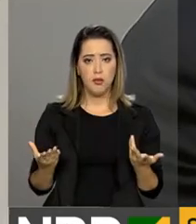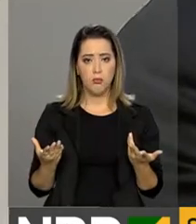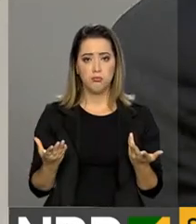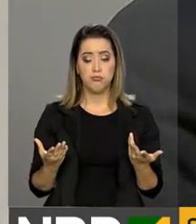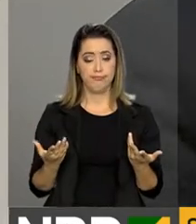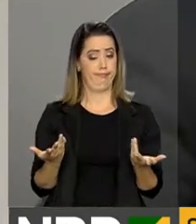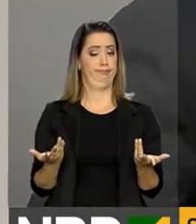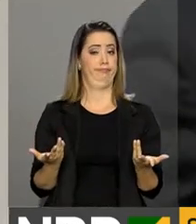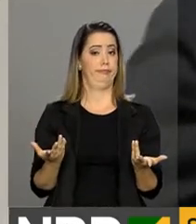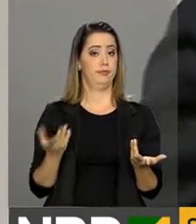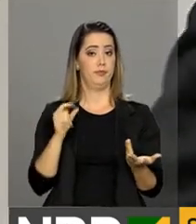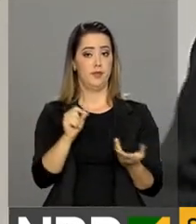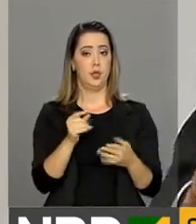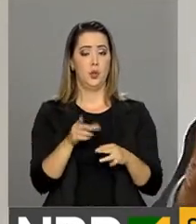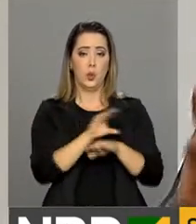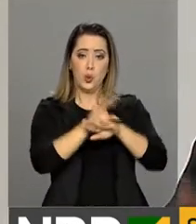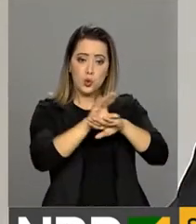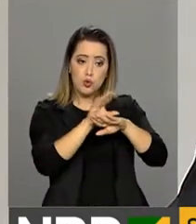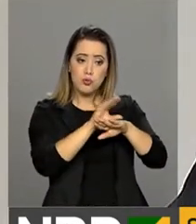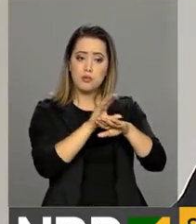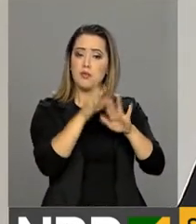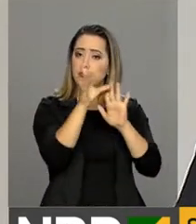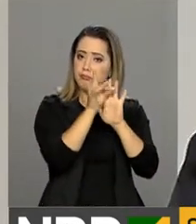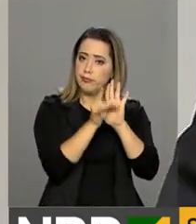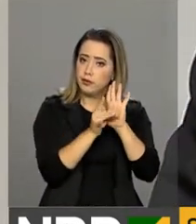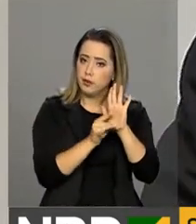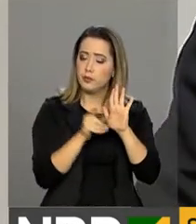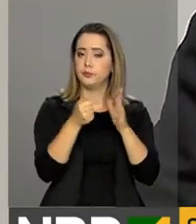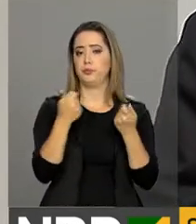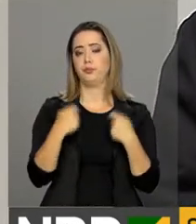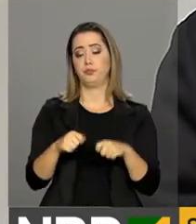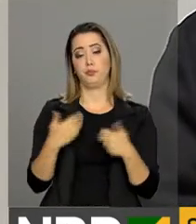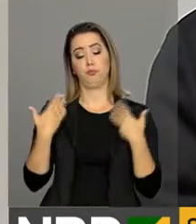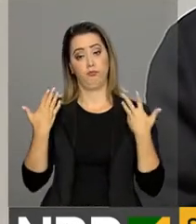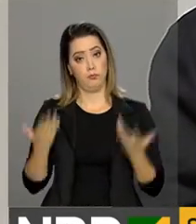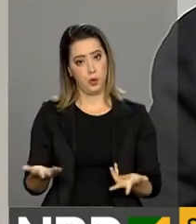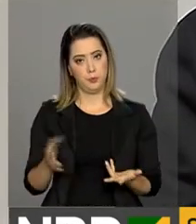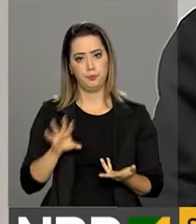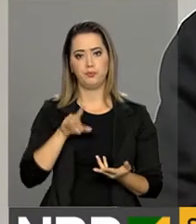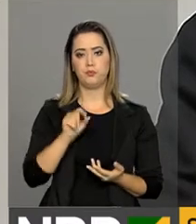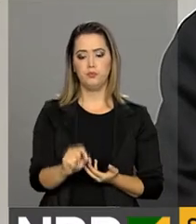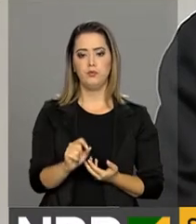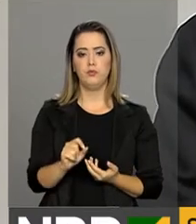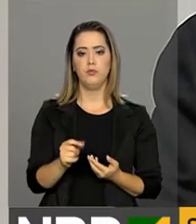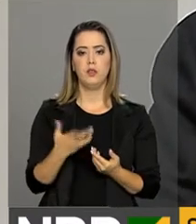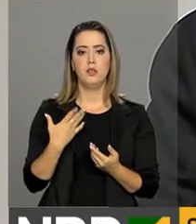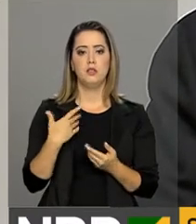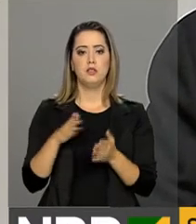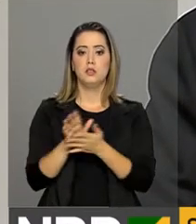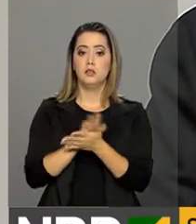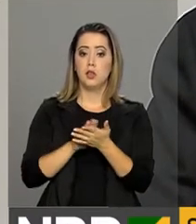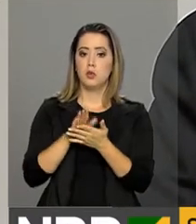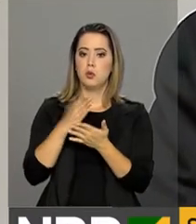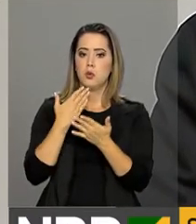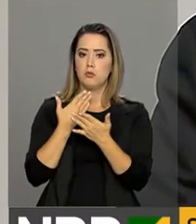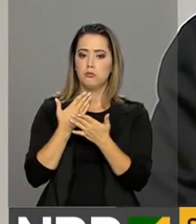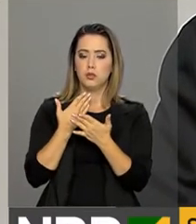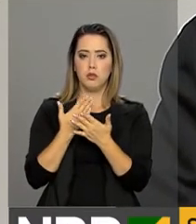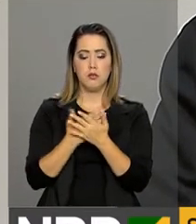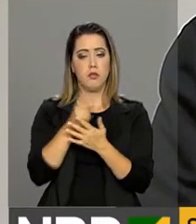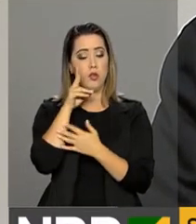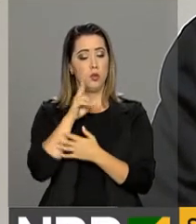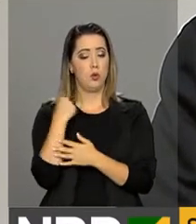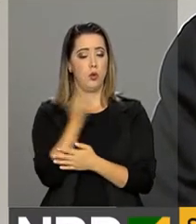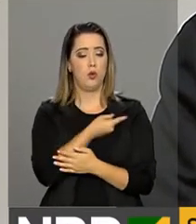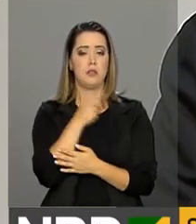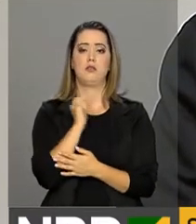não a utilizam para poder fazer o combate político foi muito bem sem embargo de estudo o fato é